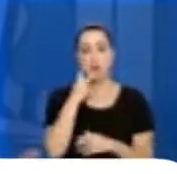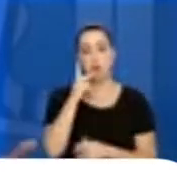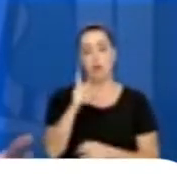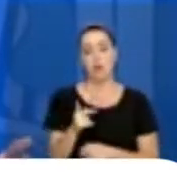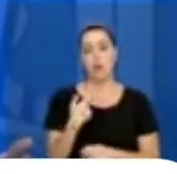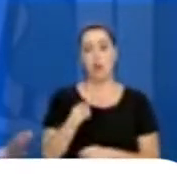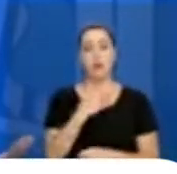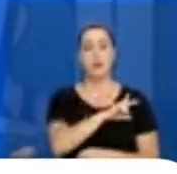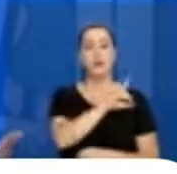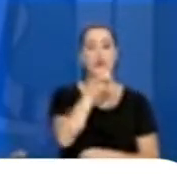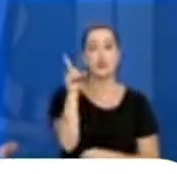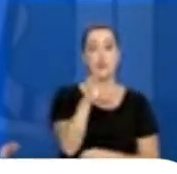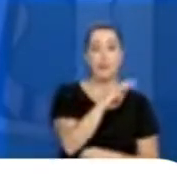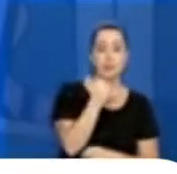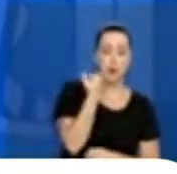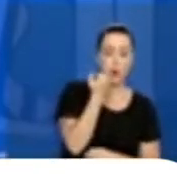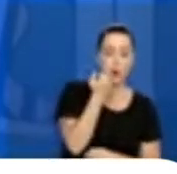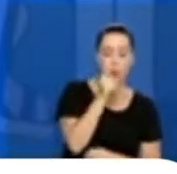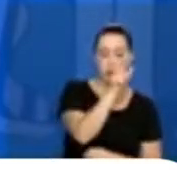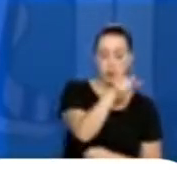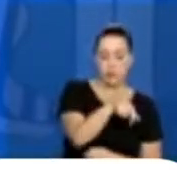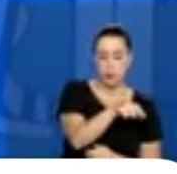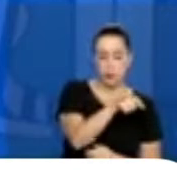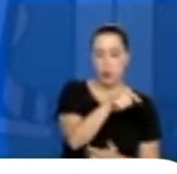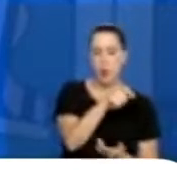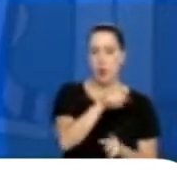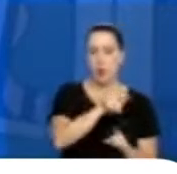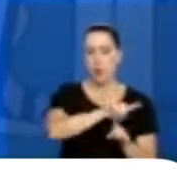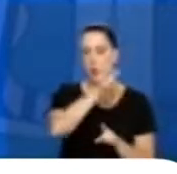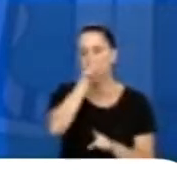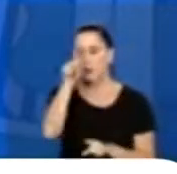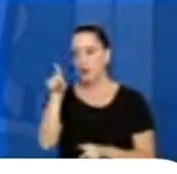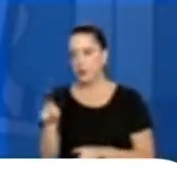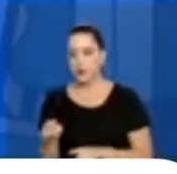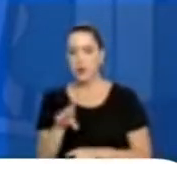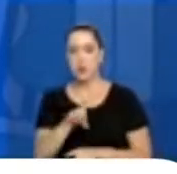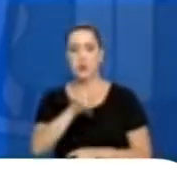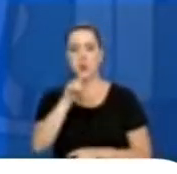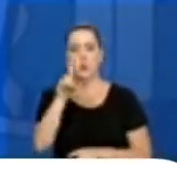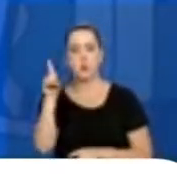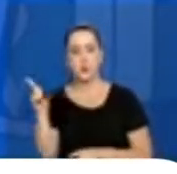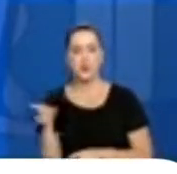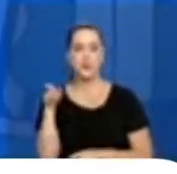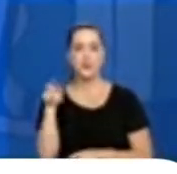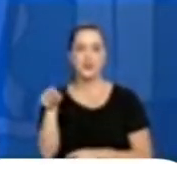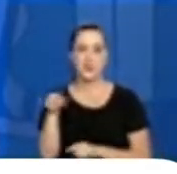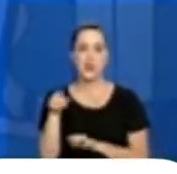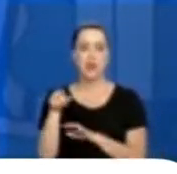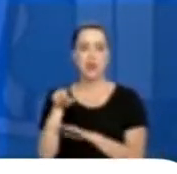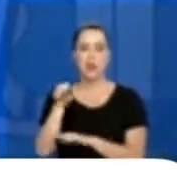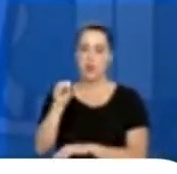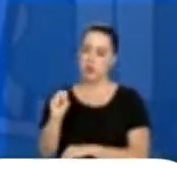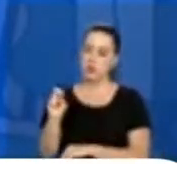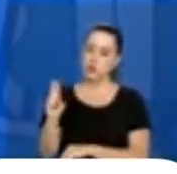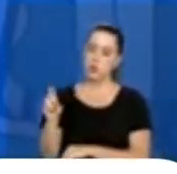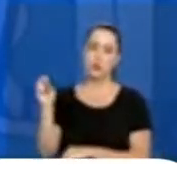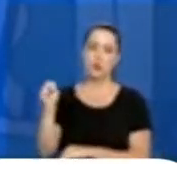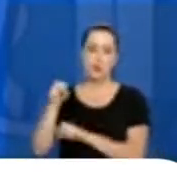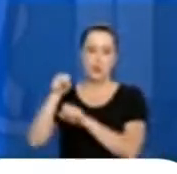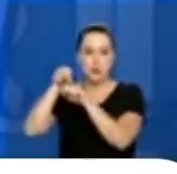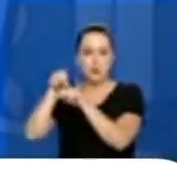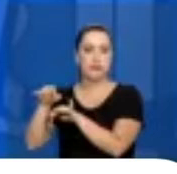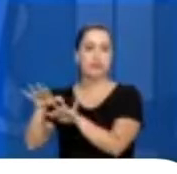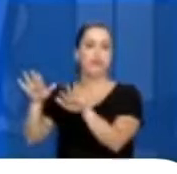no cartório e o registro do óbito dentro do sistema de informação que nós dispomos, né?